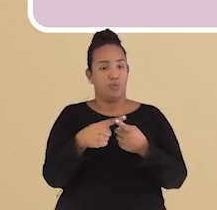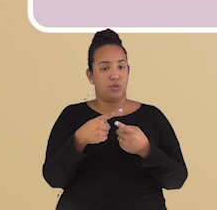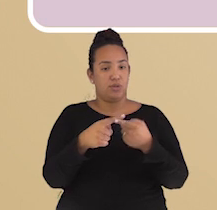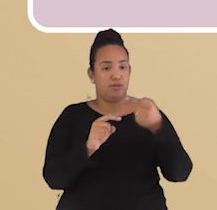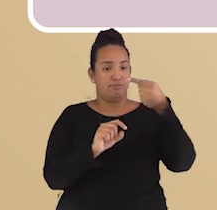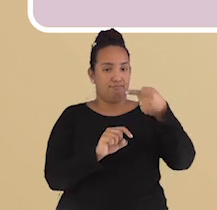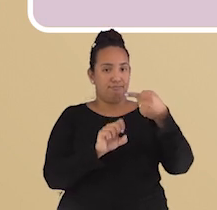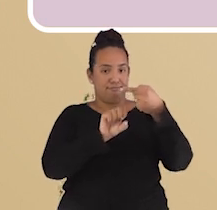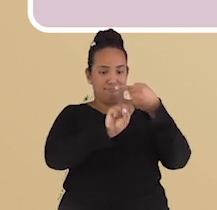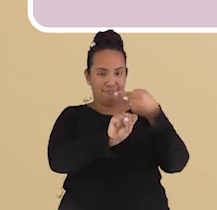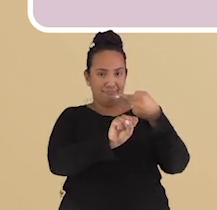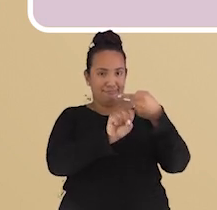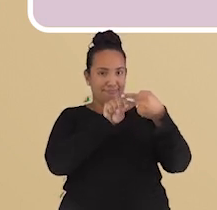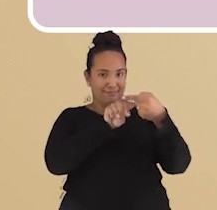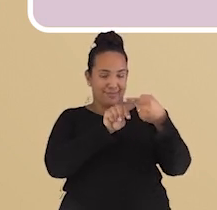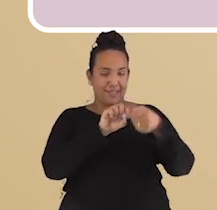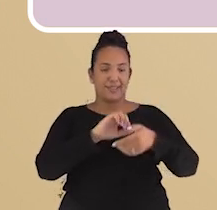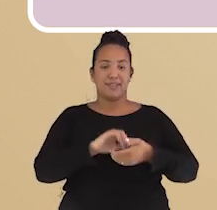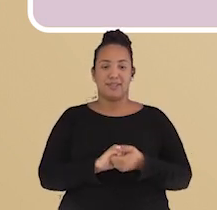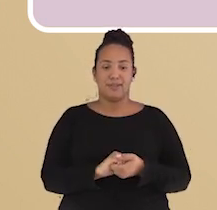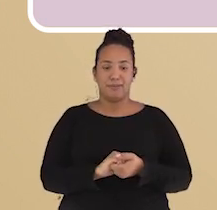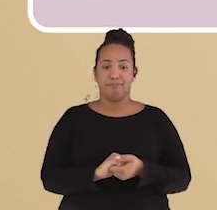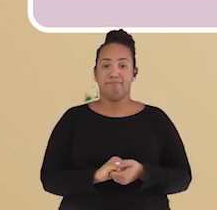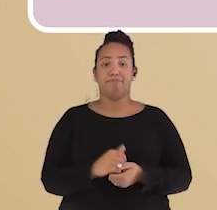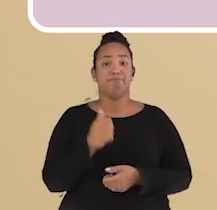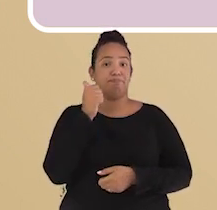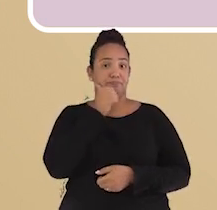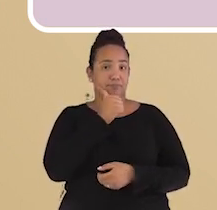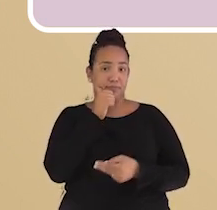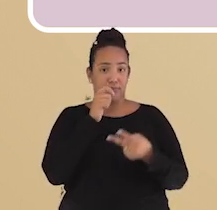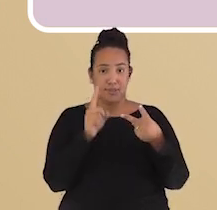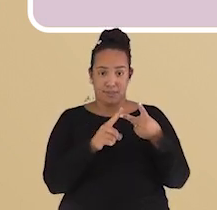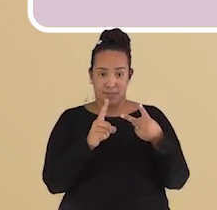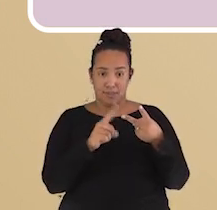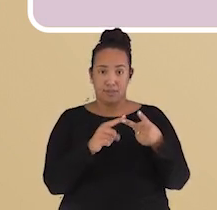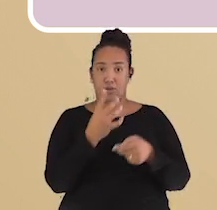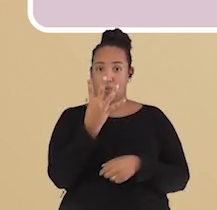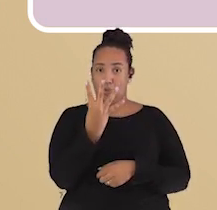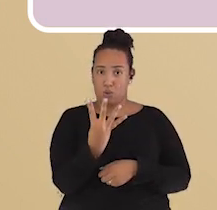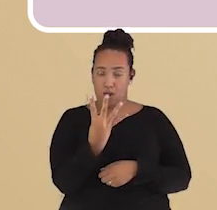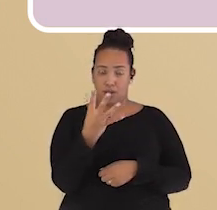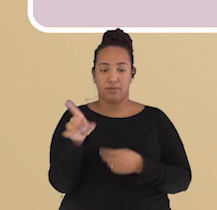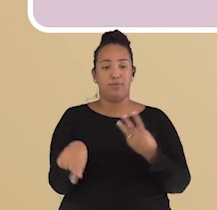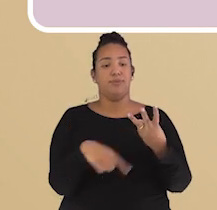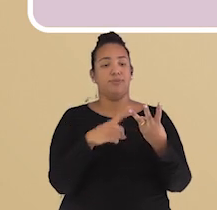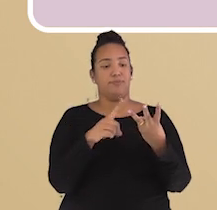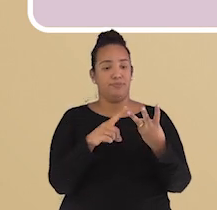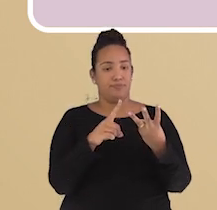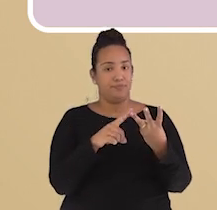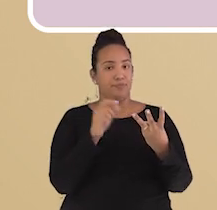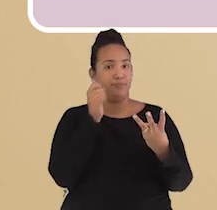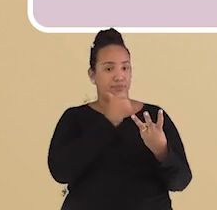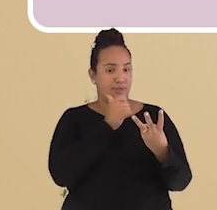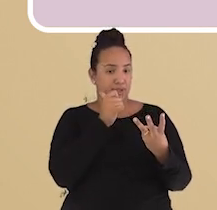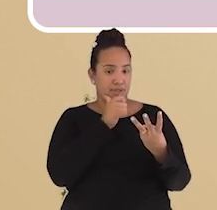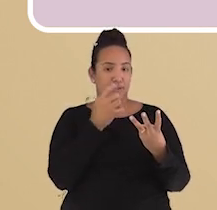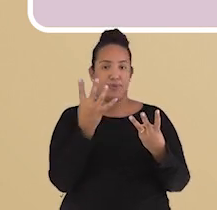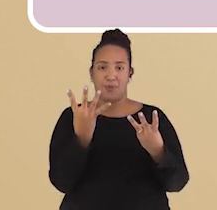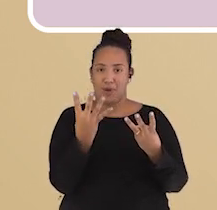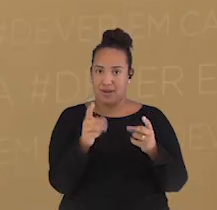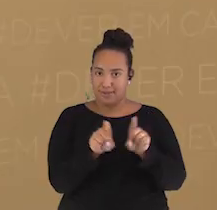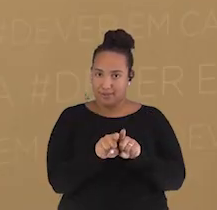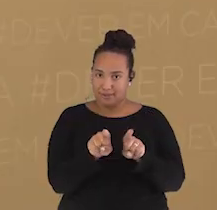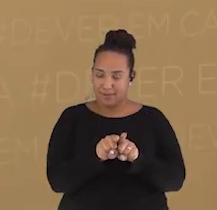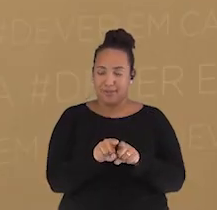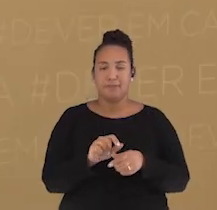denominador da fração. A de Sofia em 4 pedaços. E a de Lara também vai ser dividida em 4